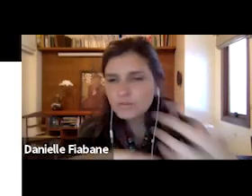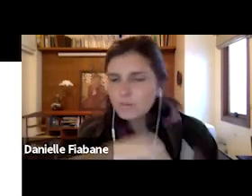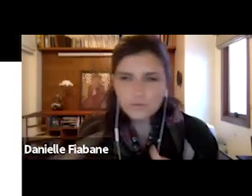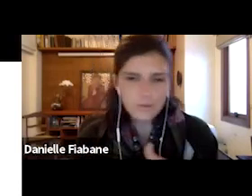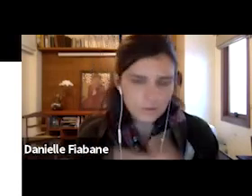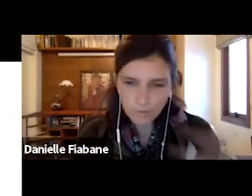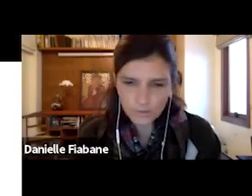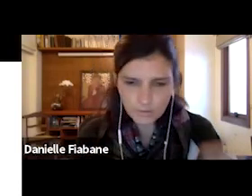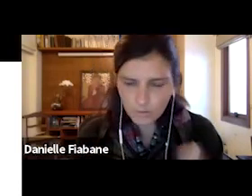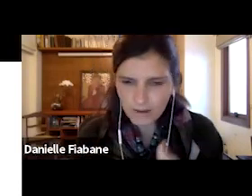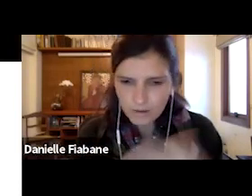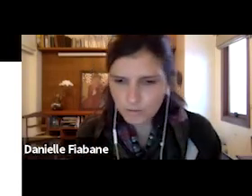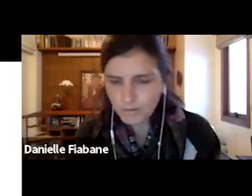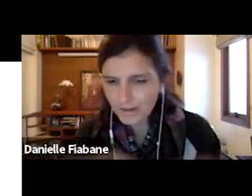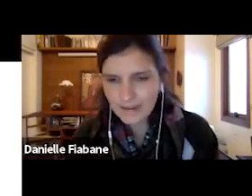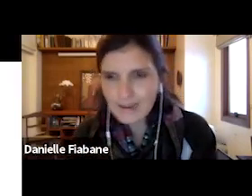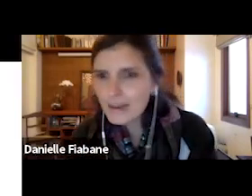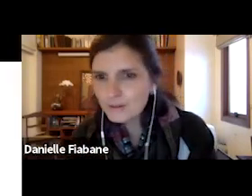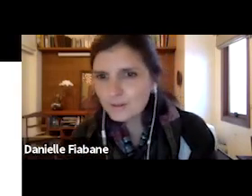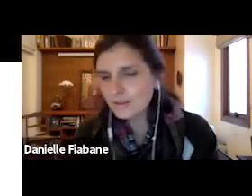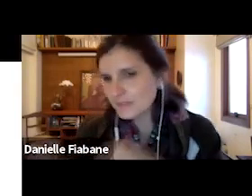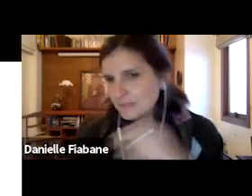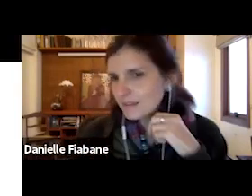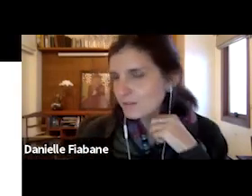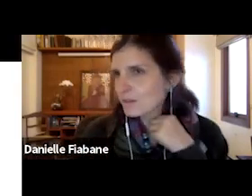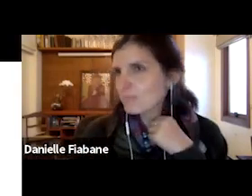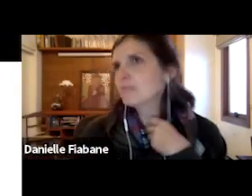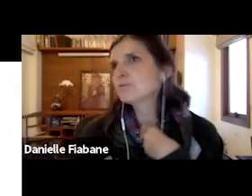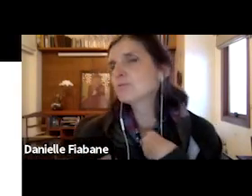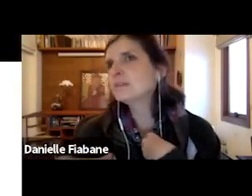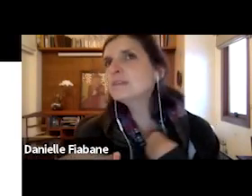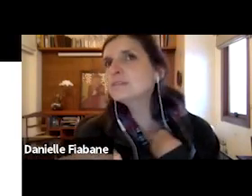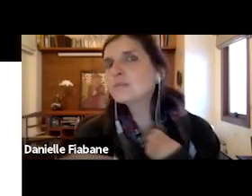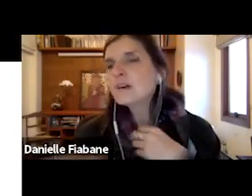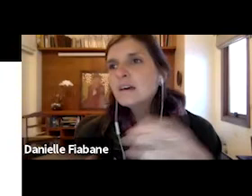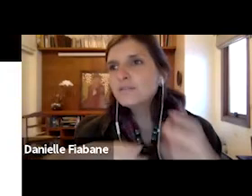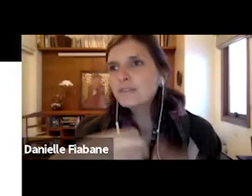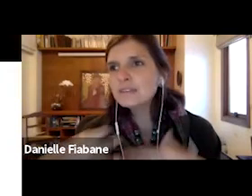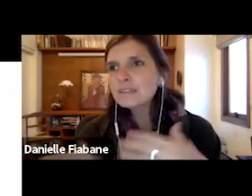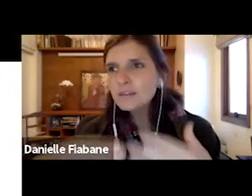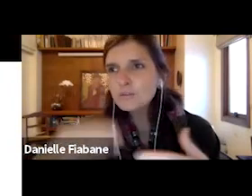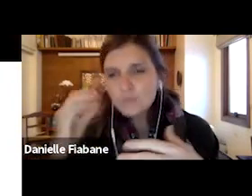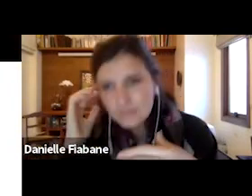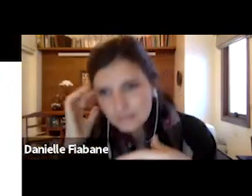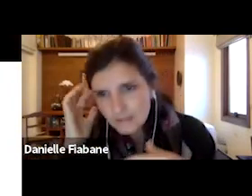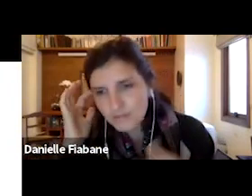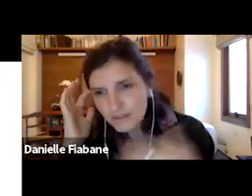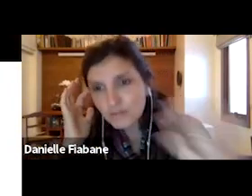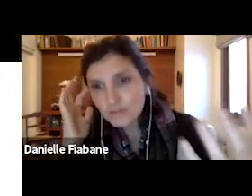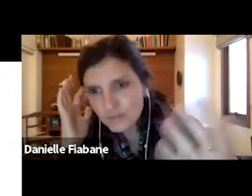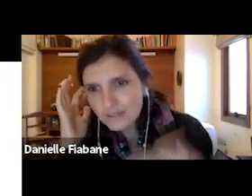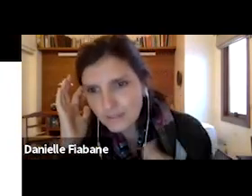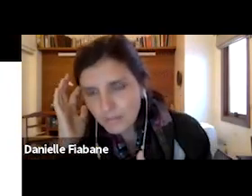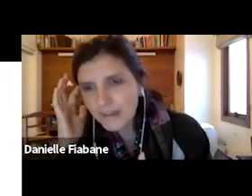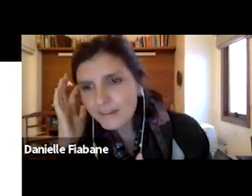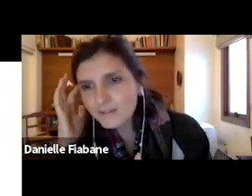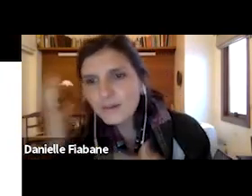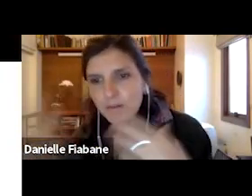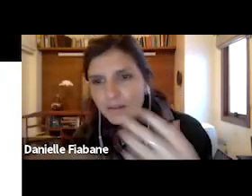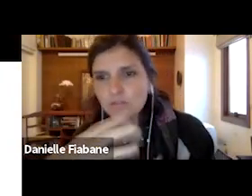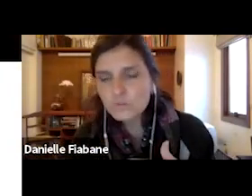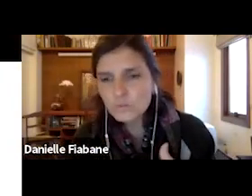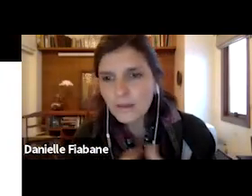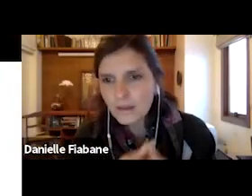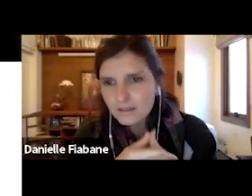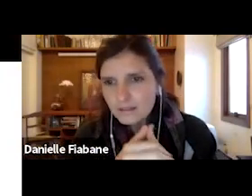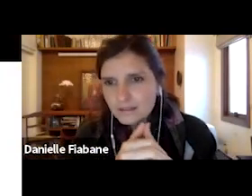outros impedimentos, como, por exemplo, o marco bancário, que a BCR tem um trabalho sobre isso. Enfim, existem algumas coisas que, ao invés de ajudar, atrapalham, né? Como é